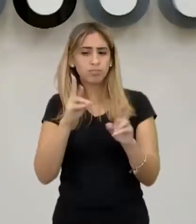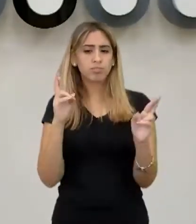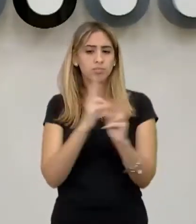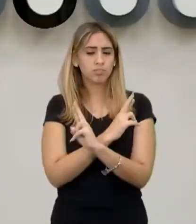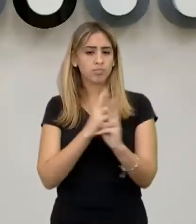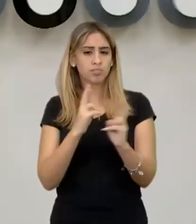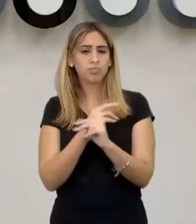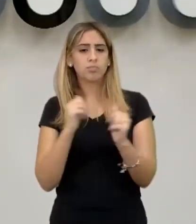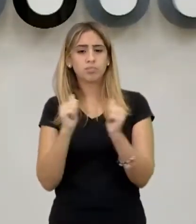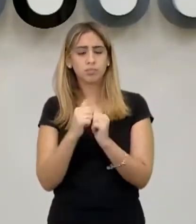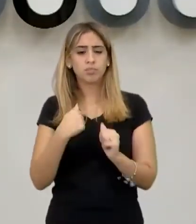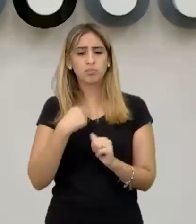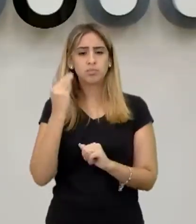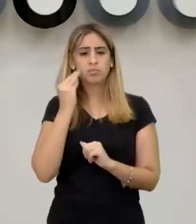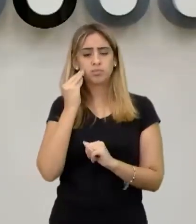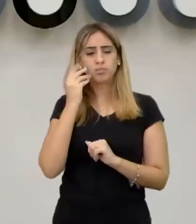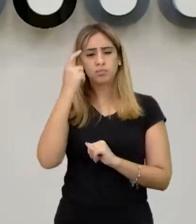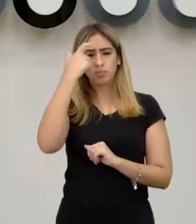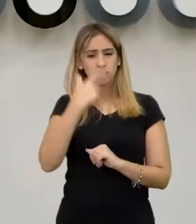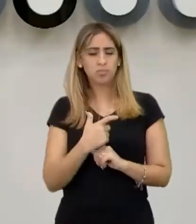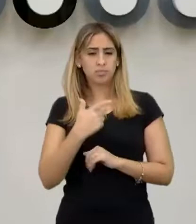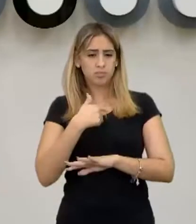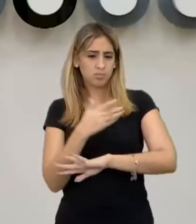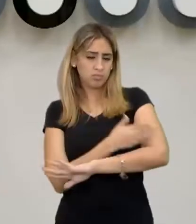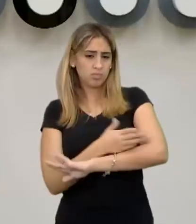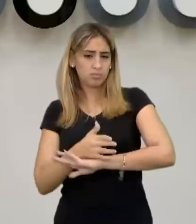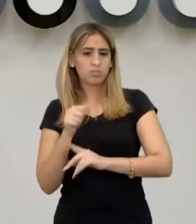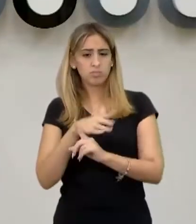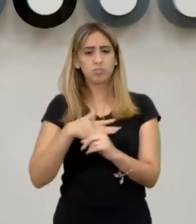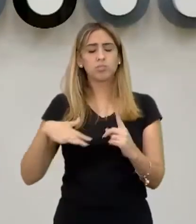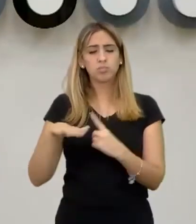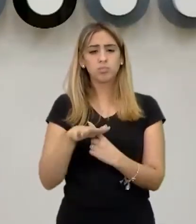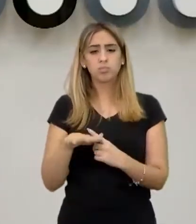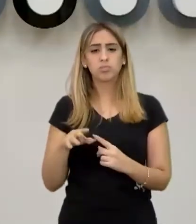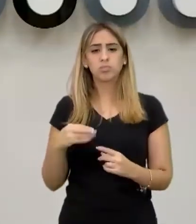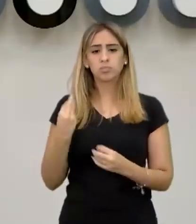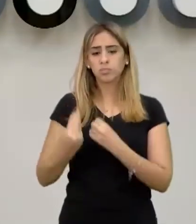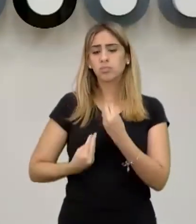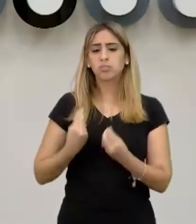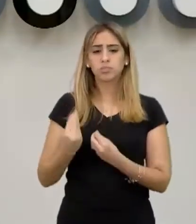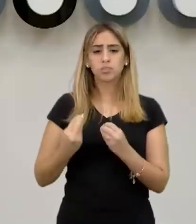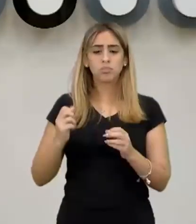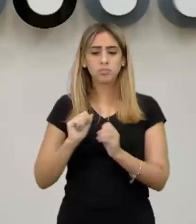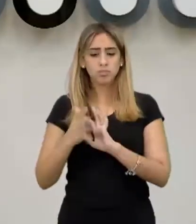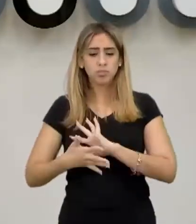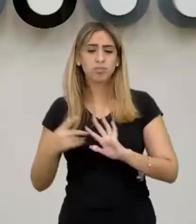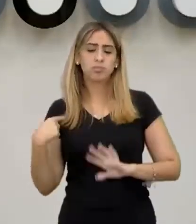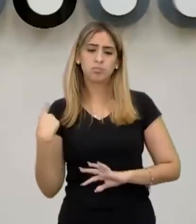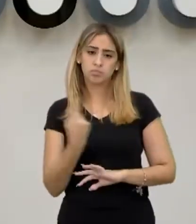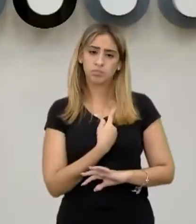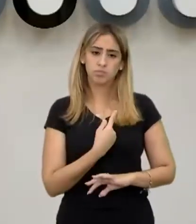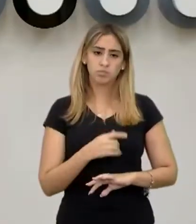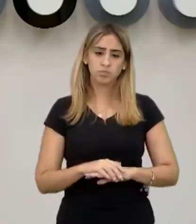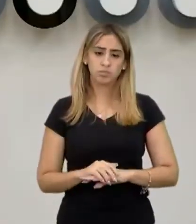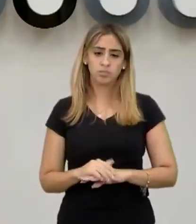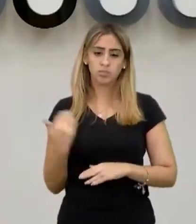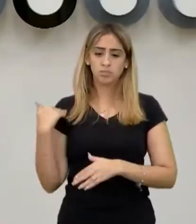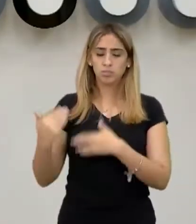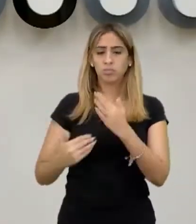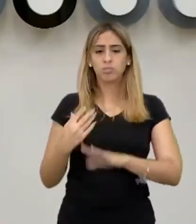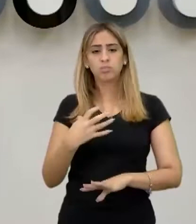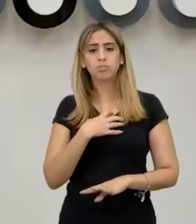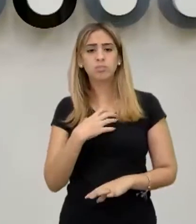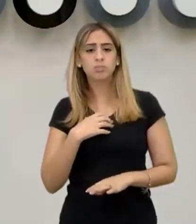relação com a minha experiência pessoal de iniciativa social, de como a ação da gente, enquanto